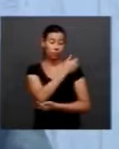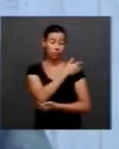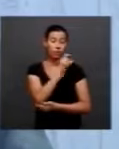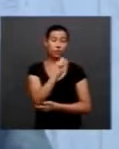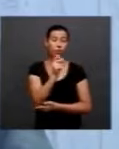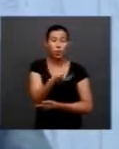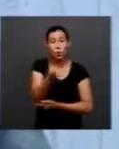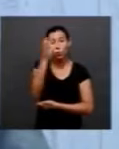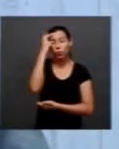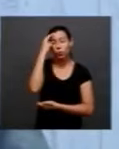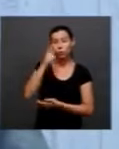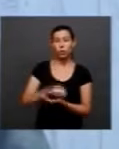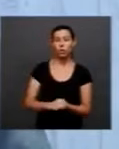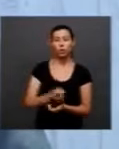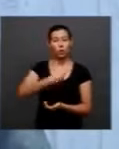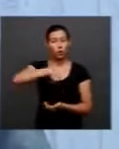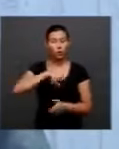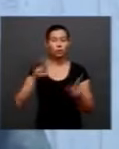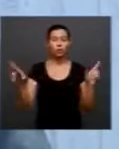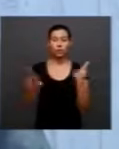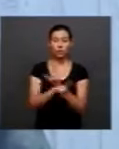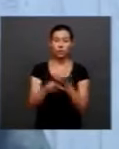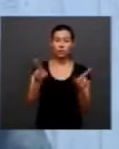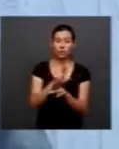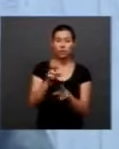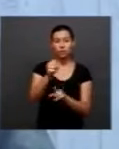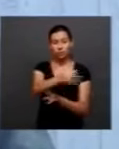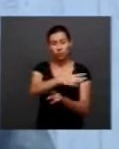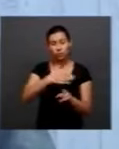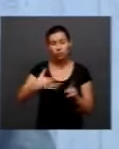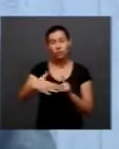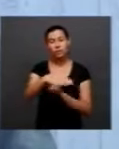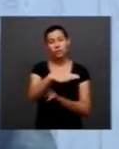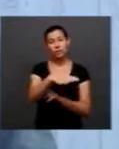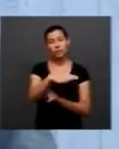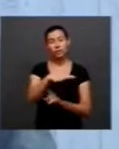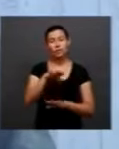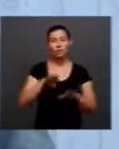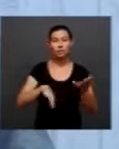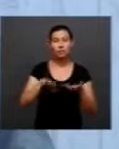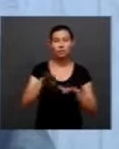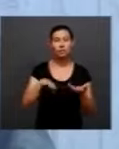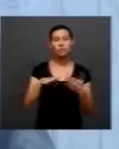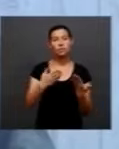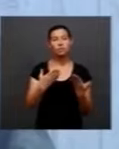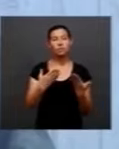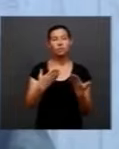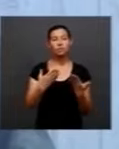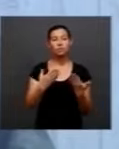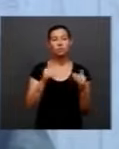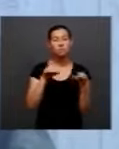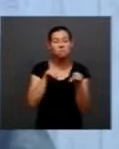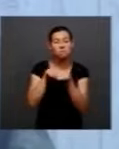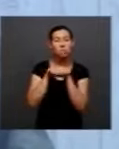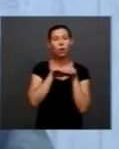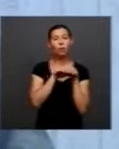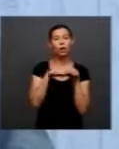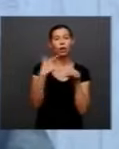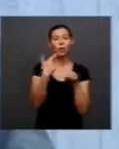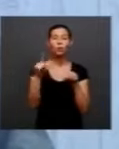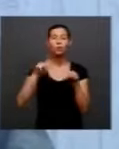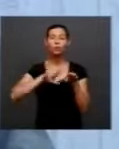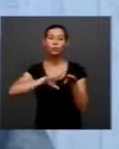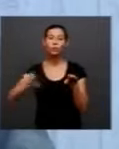pelas nossas relações sociais, que são assimétricas, e não reconhecem como possível outras estéticas que se afastam da